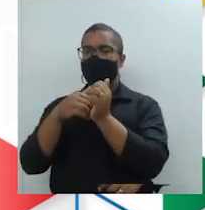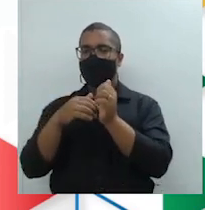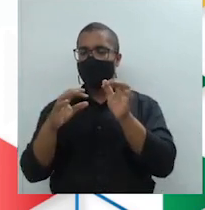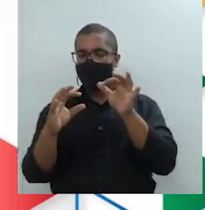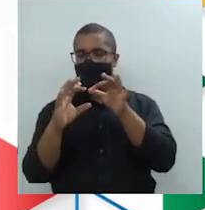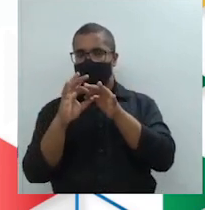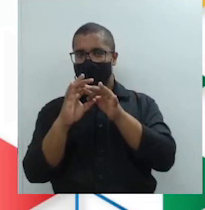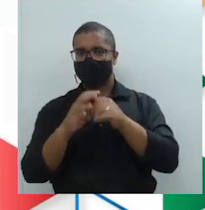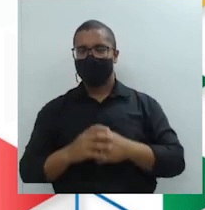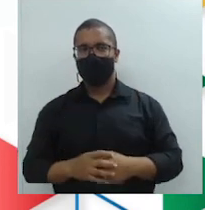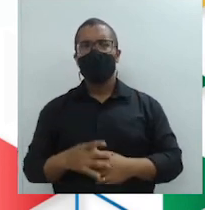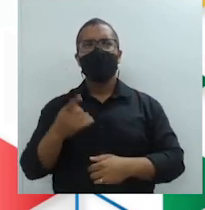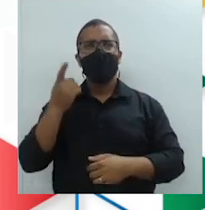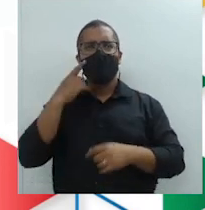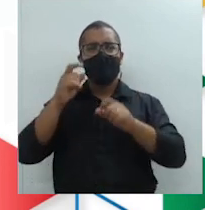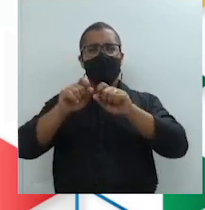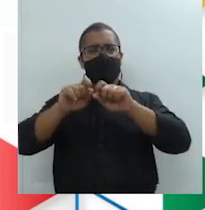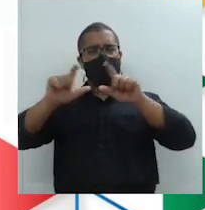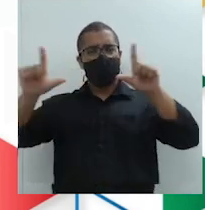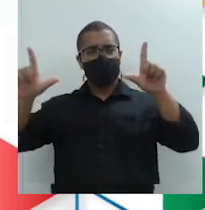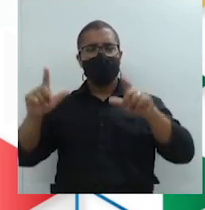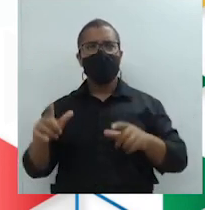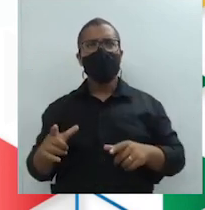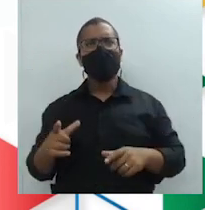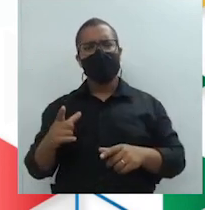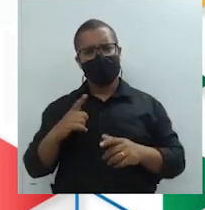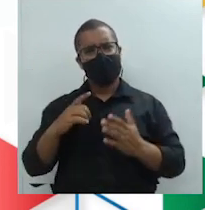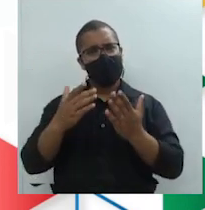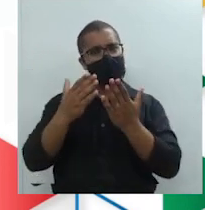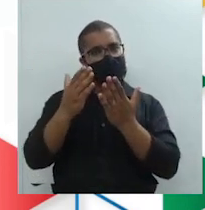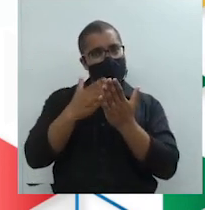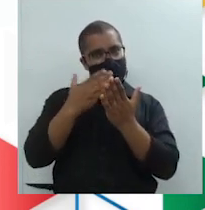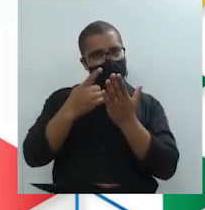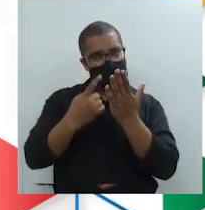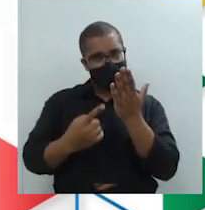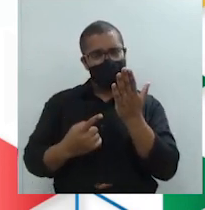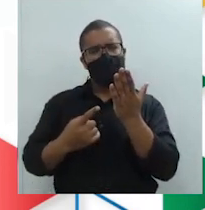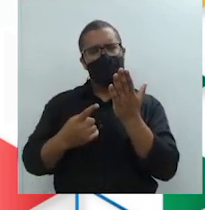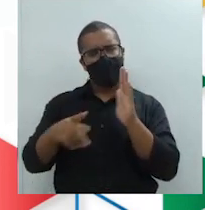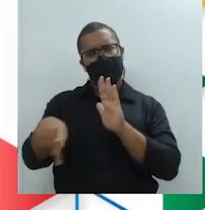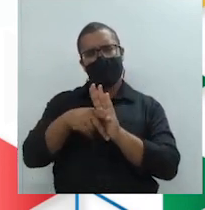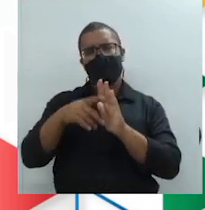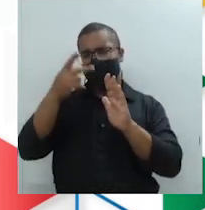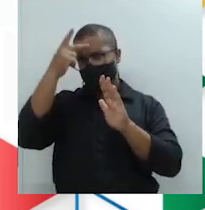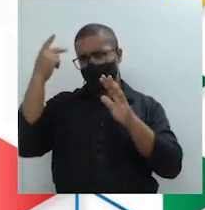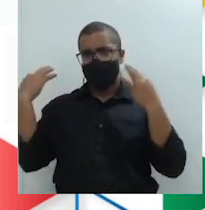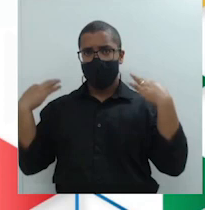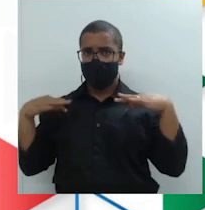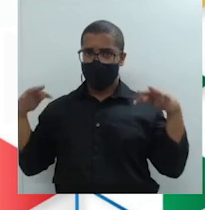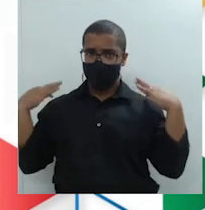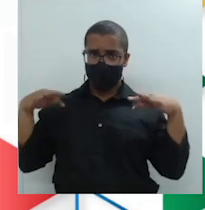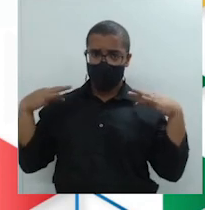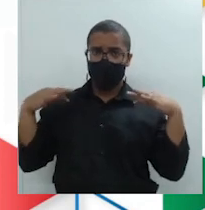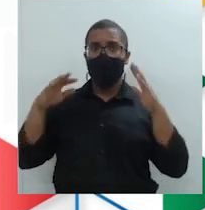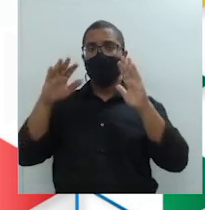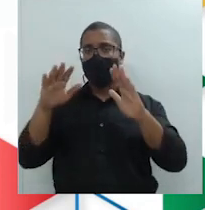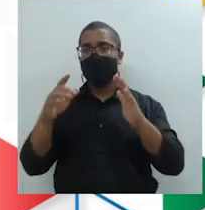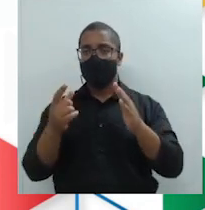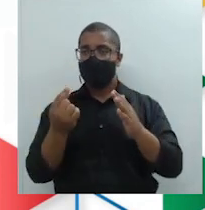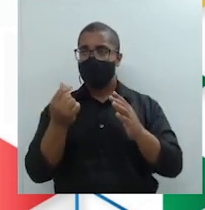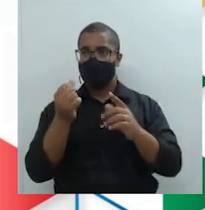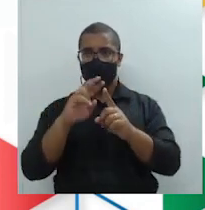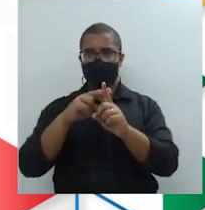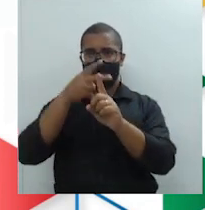não dito. E vamos adiante. Olhem aí na tela. Apesar de o caderno ser para